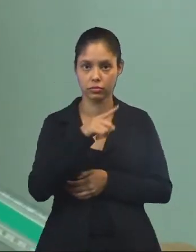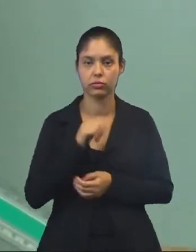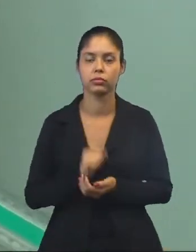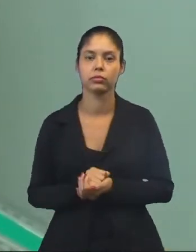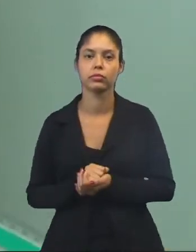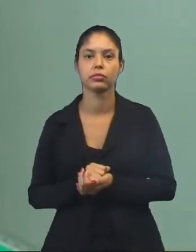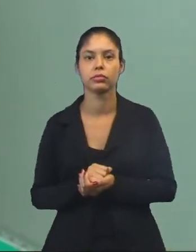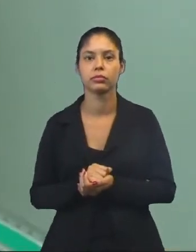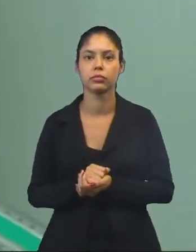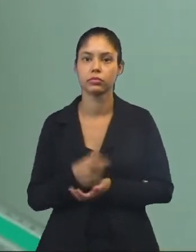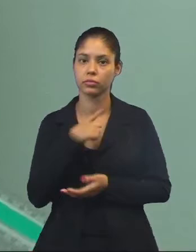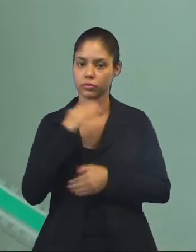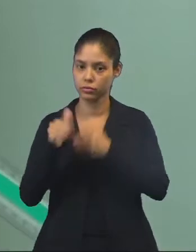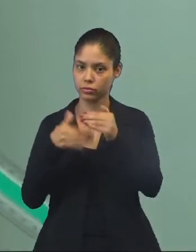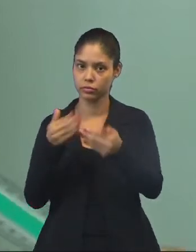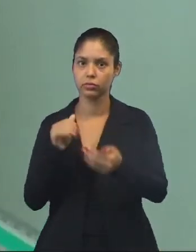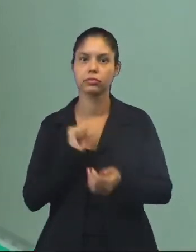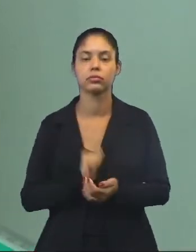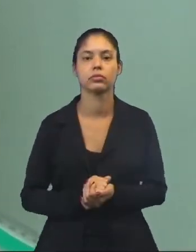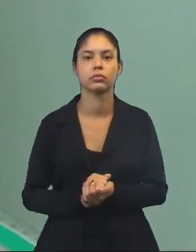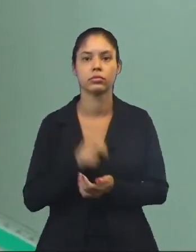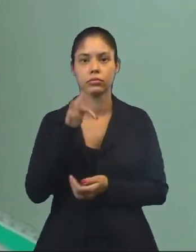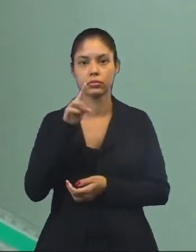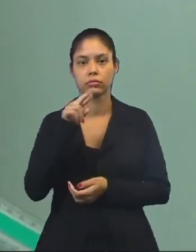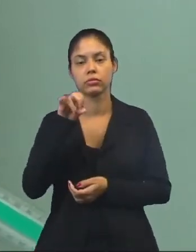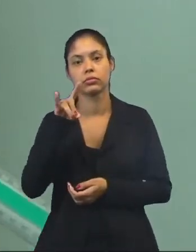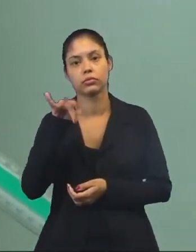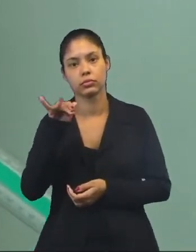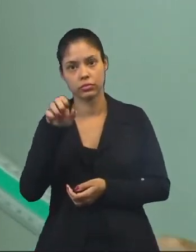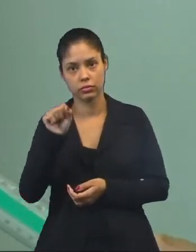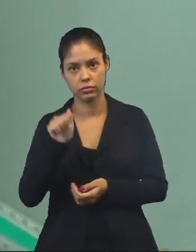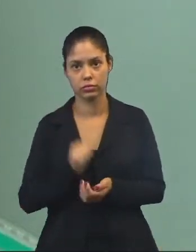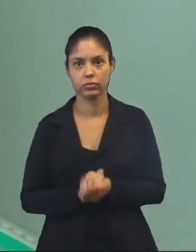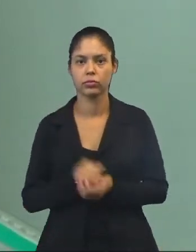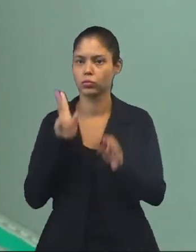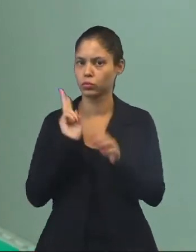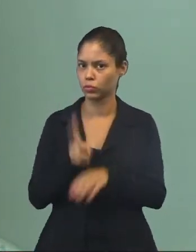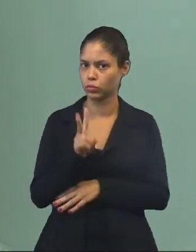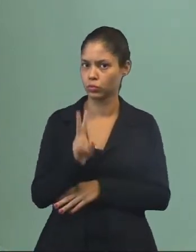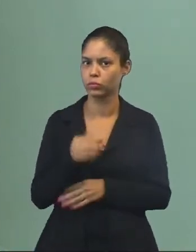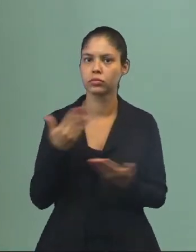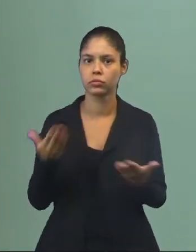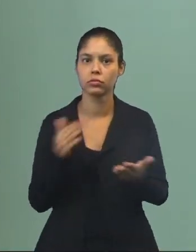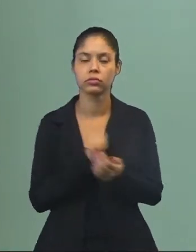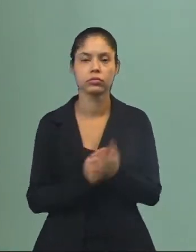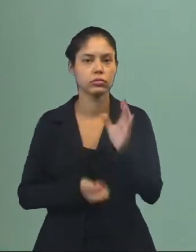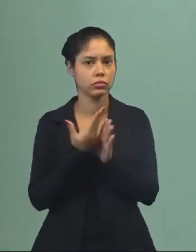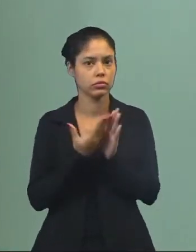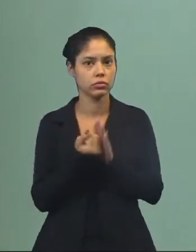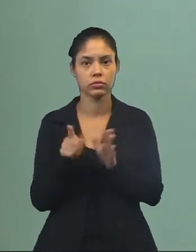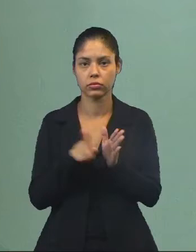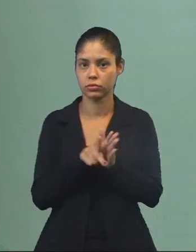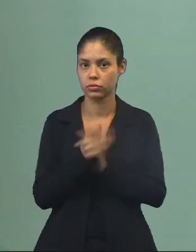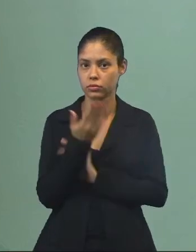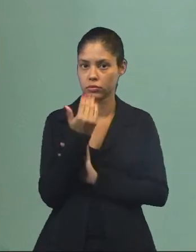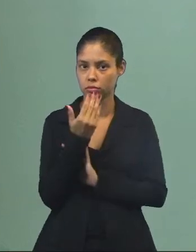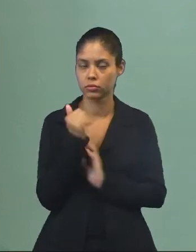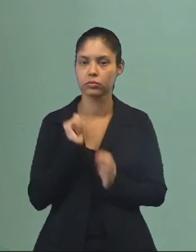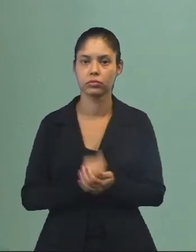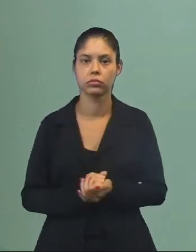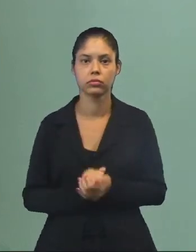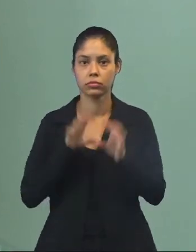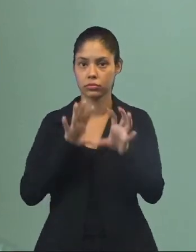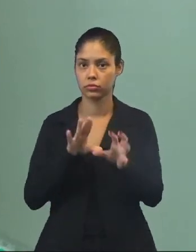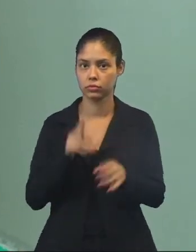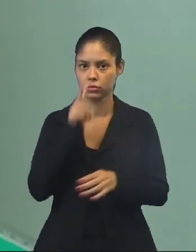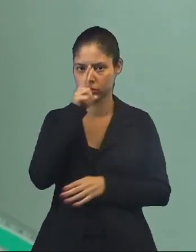sol. Ela tem um processo chamado fotossíntese, onde ela mesma ela produz seu próprio alimento e assim ela